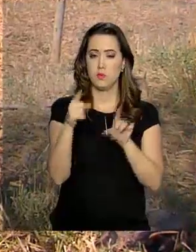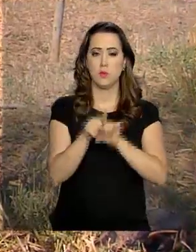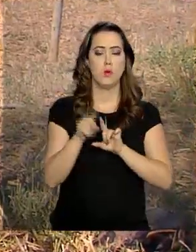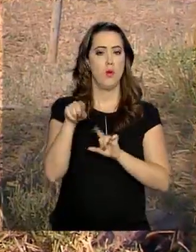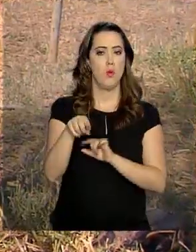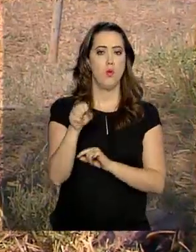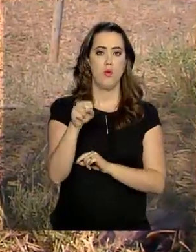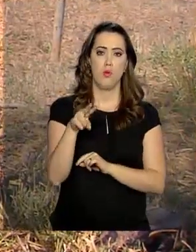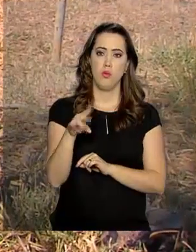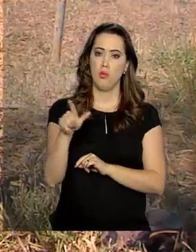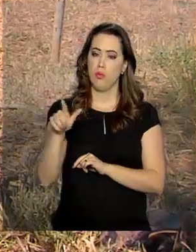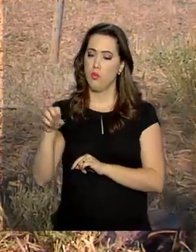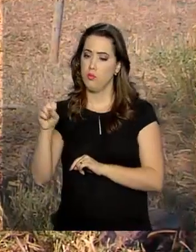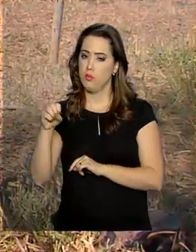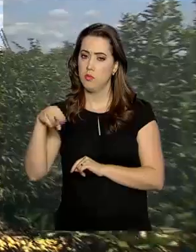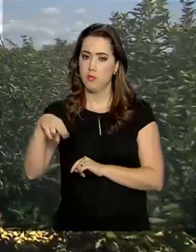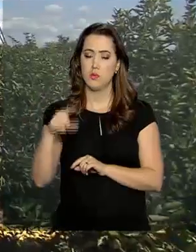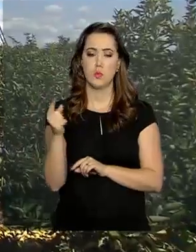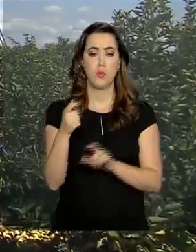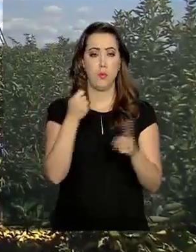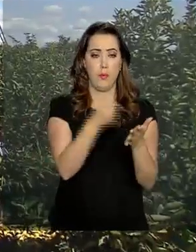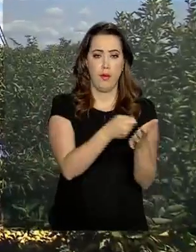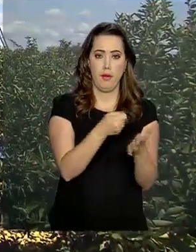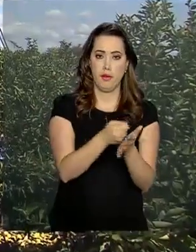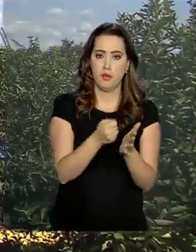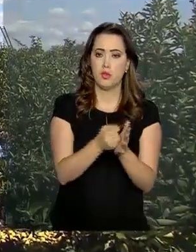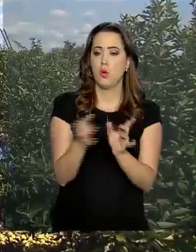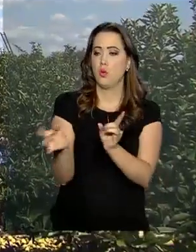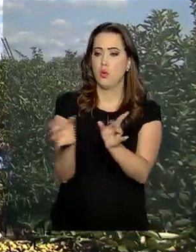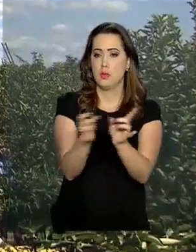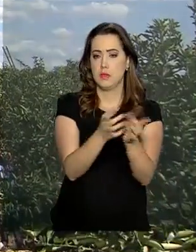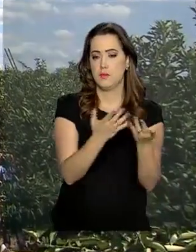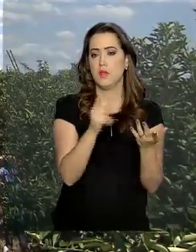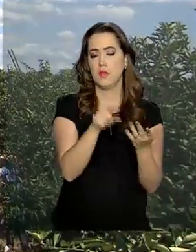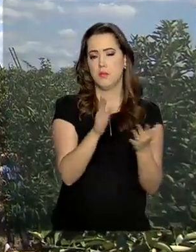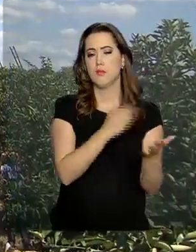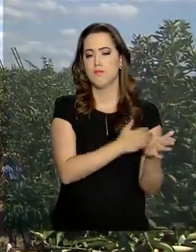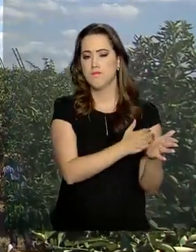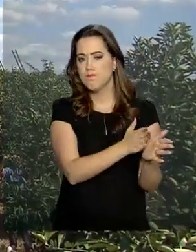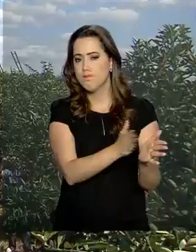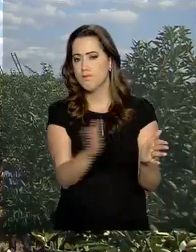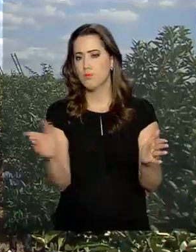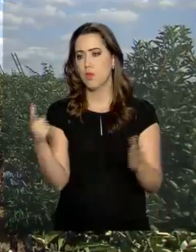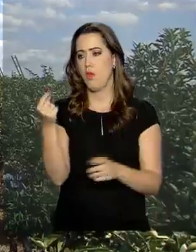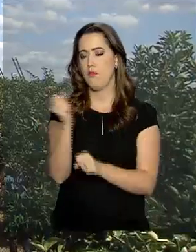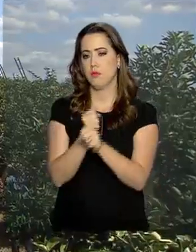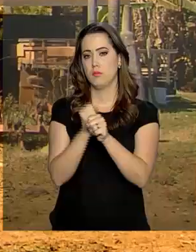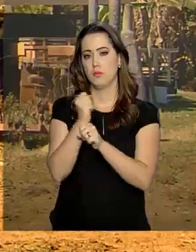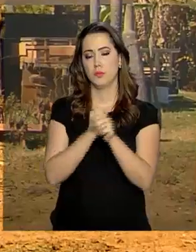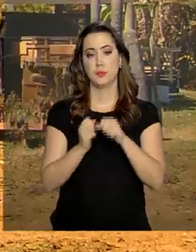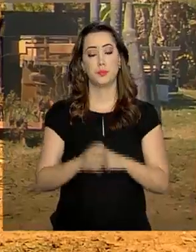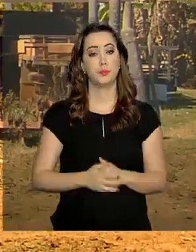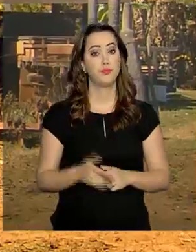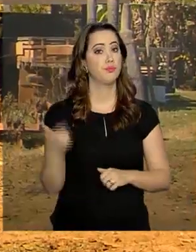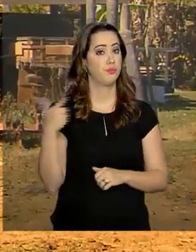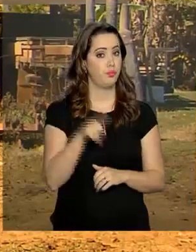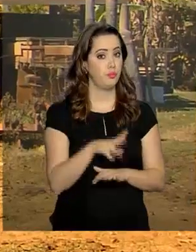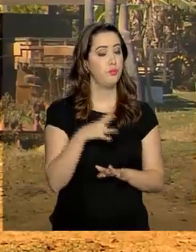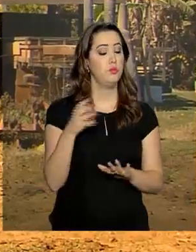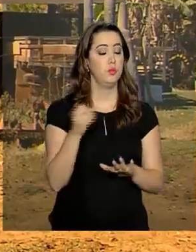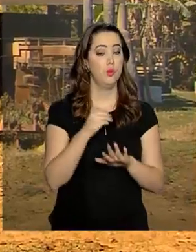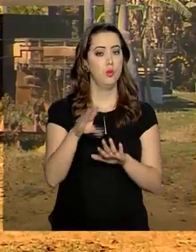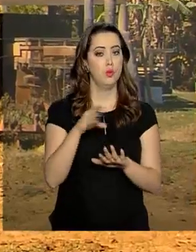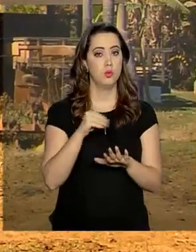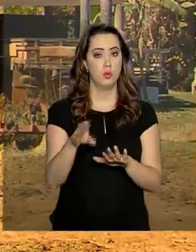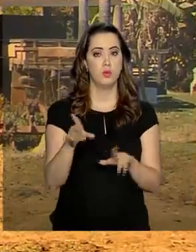contribui sobre a produção. Todos terão de contribuir por pelo menos 20 anos. Outra novidade